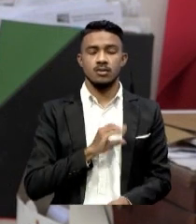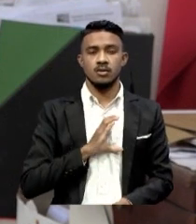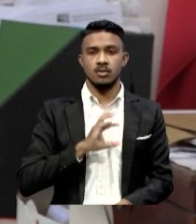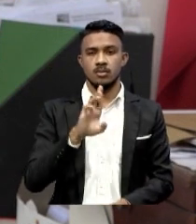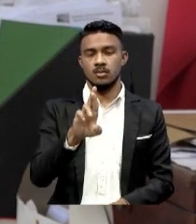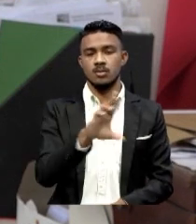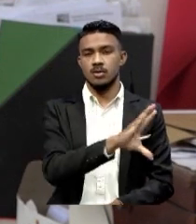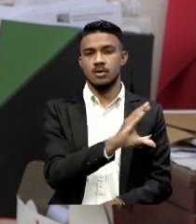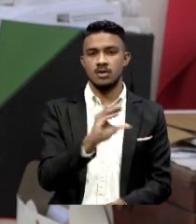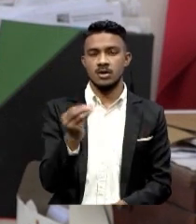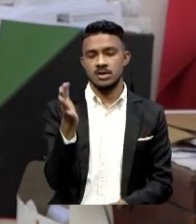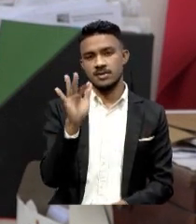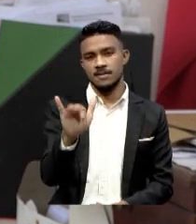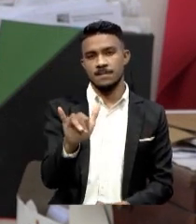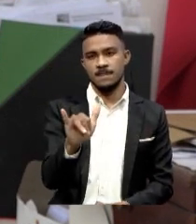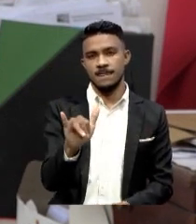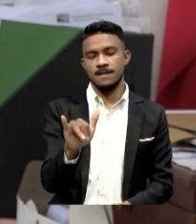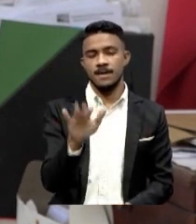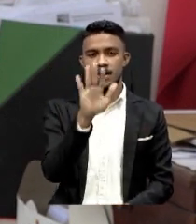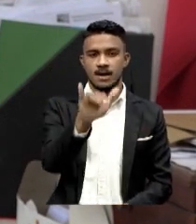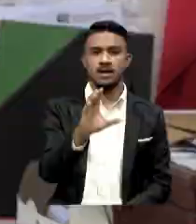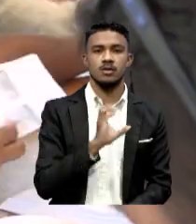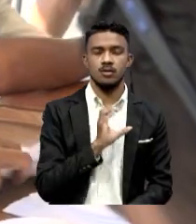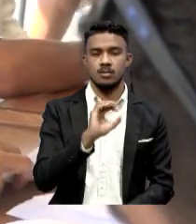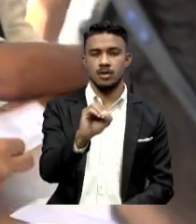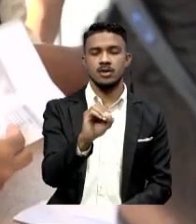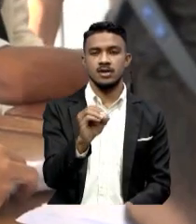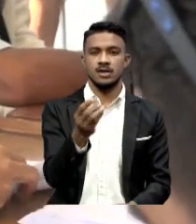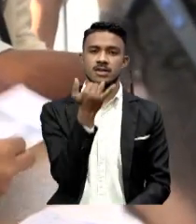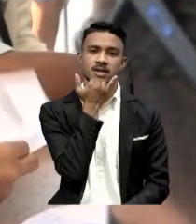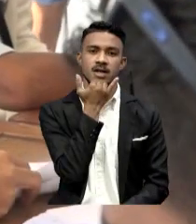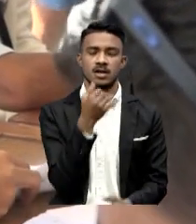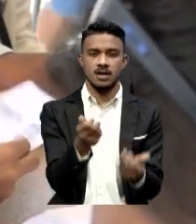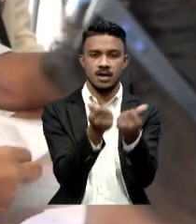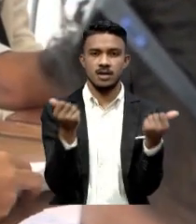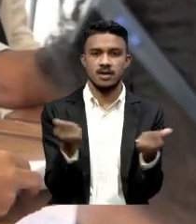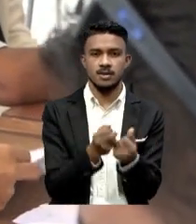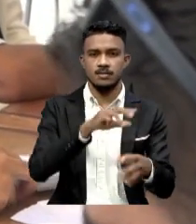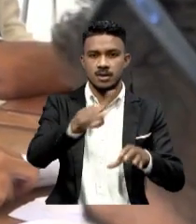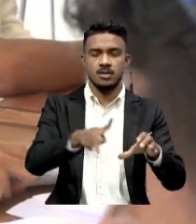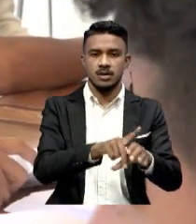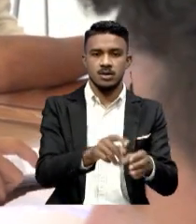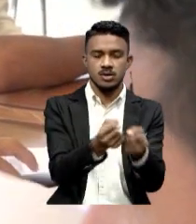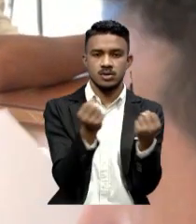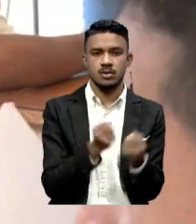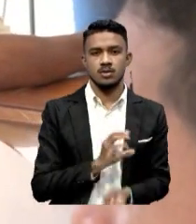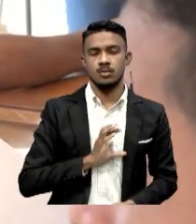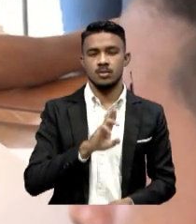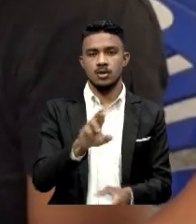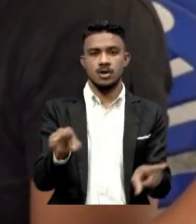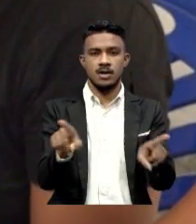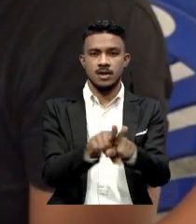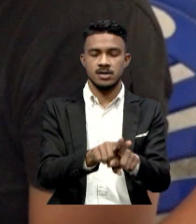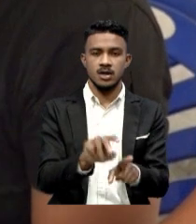sira ne sa elixano ba. Sira hela iha ma komoro la masala. Aldeia sira nebe pertence ba suku komoro makanesan, aldeia 12